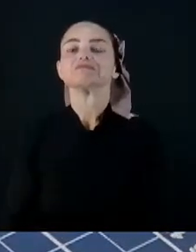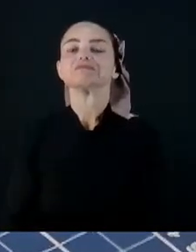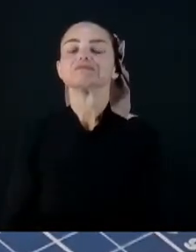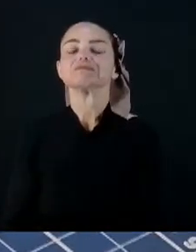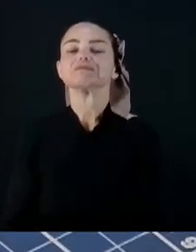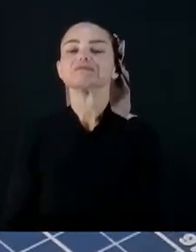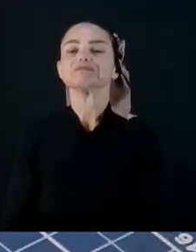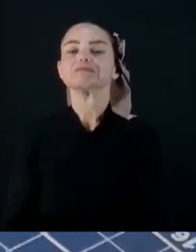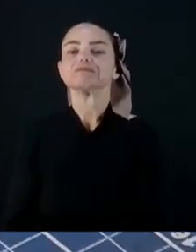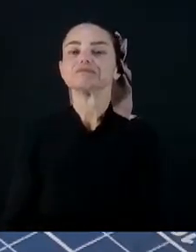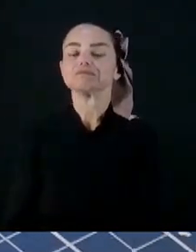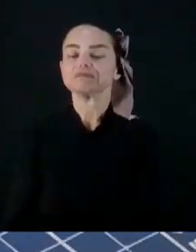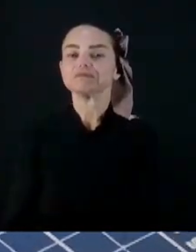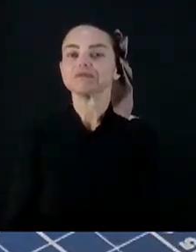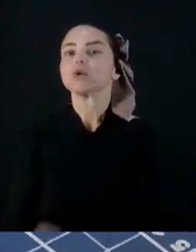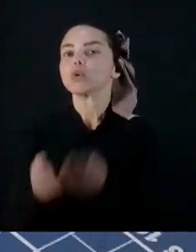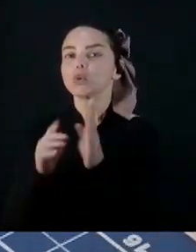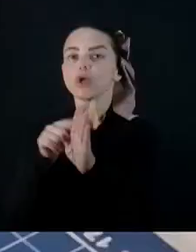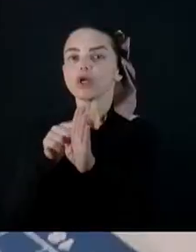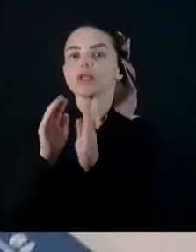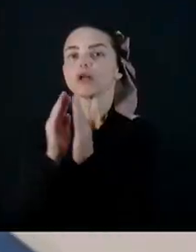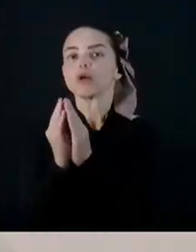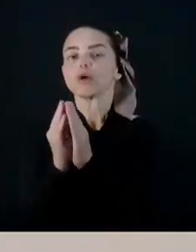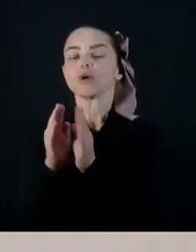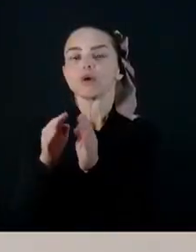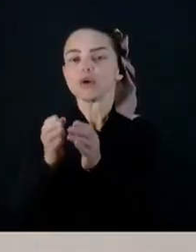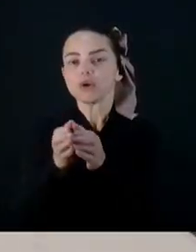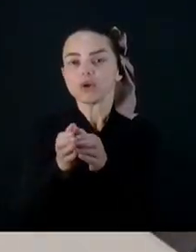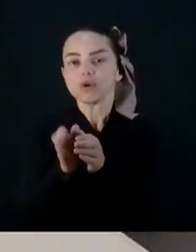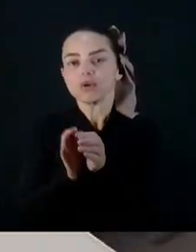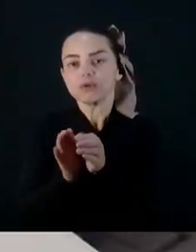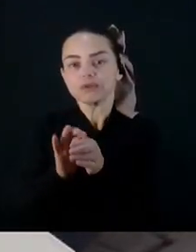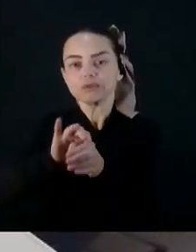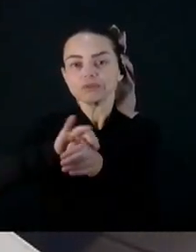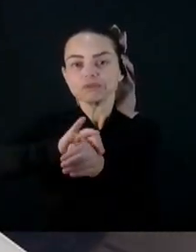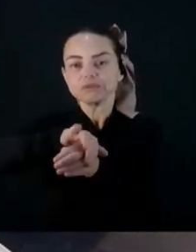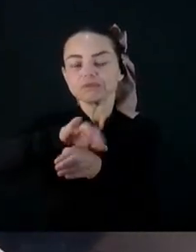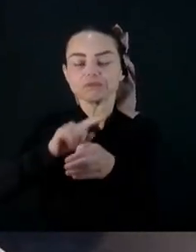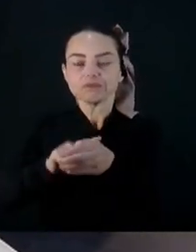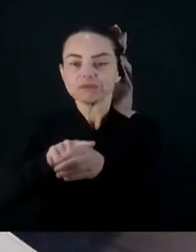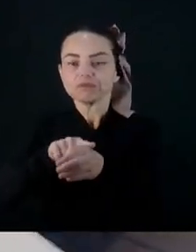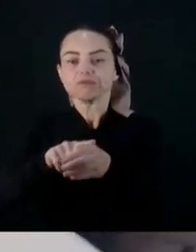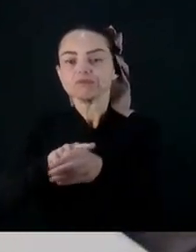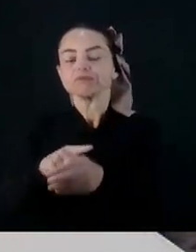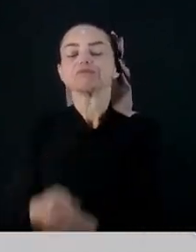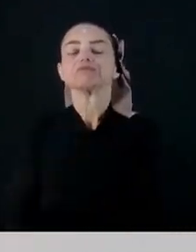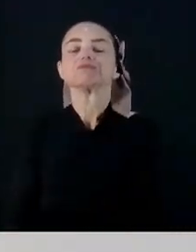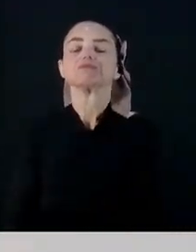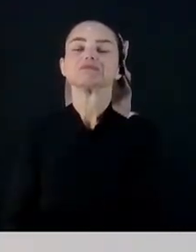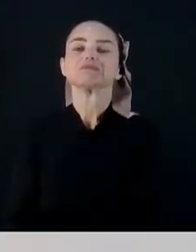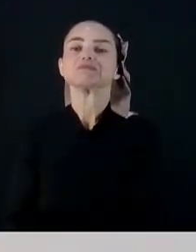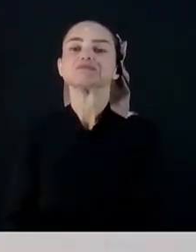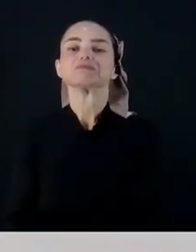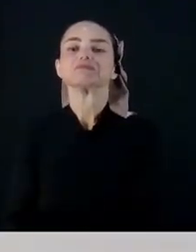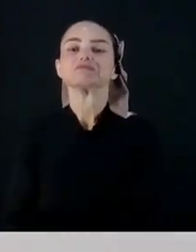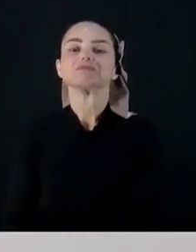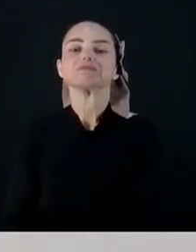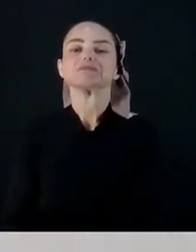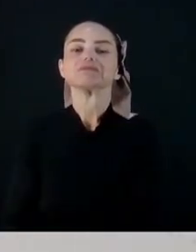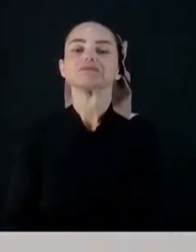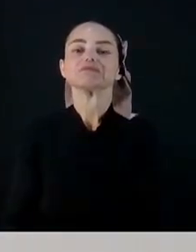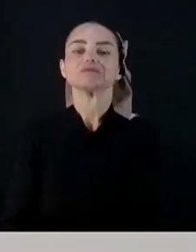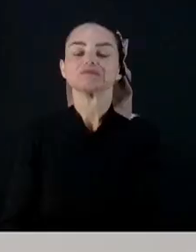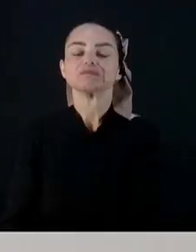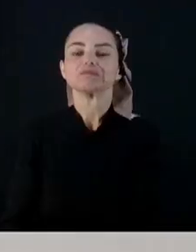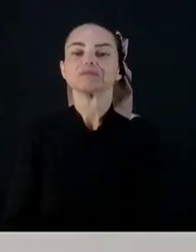tá? Pra quem tá em casa, por exemplo, você falou do passador, não tem um passador, tem alguma alternativa, O alfinete por de exemplo? cabeça. Uhum. Eu Um